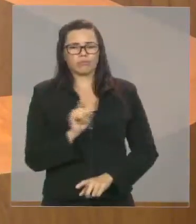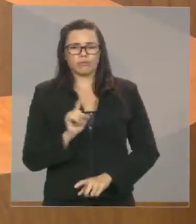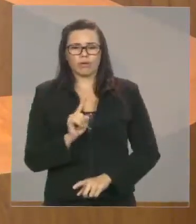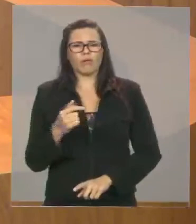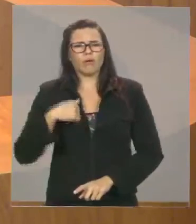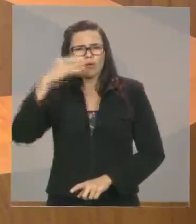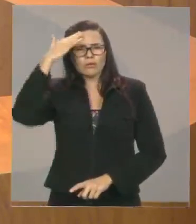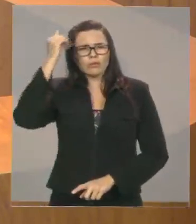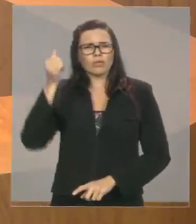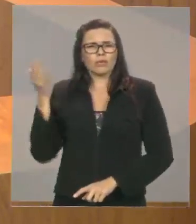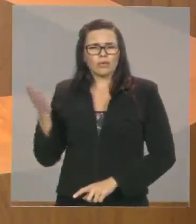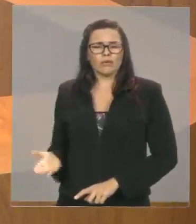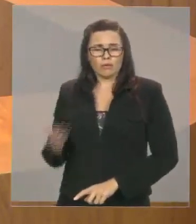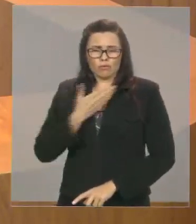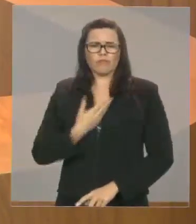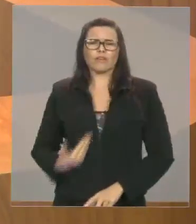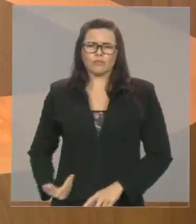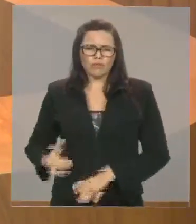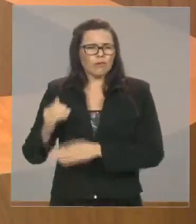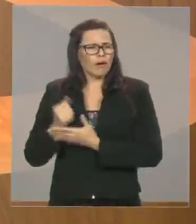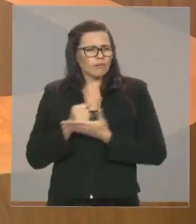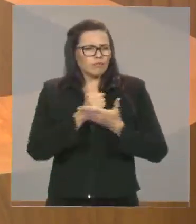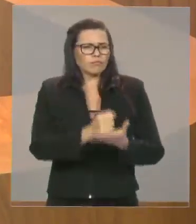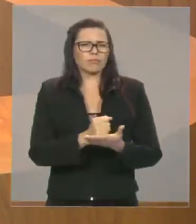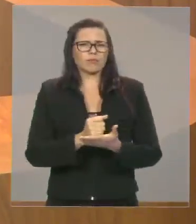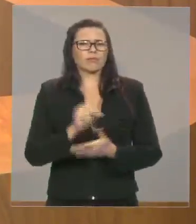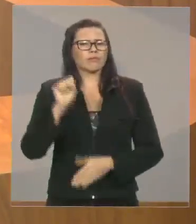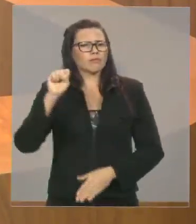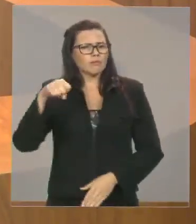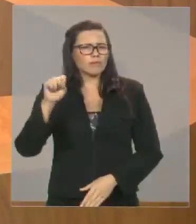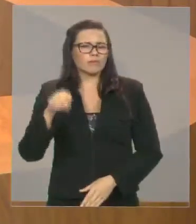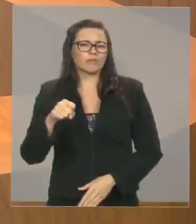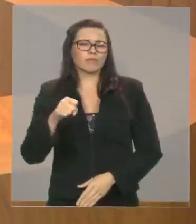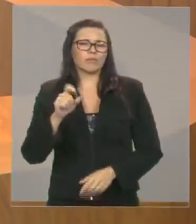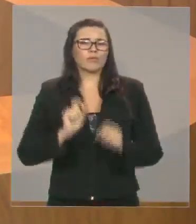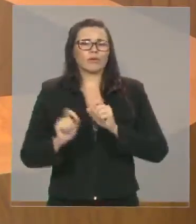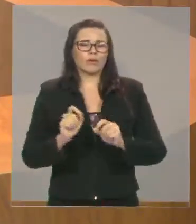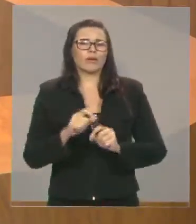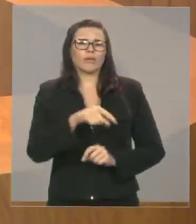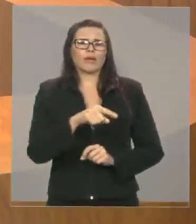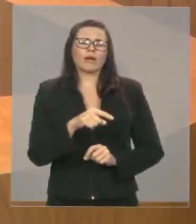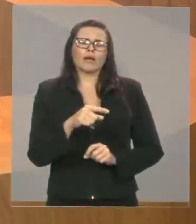cidades do Maranhão para que o saneamento e a água potável cheguem aos lares maranhenses.